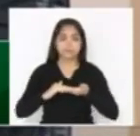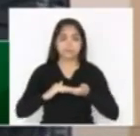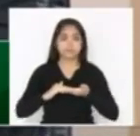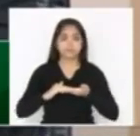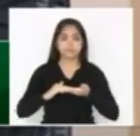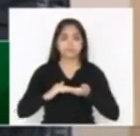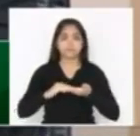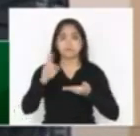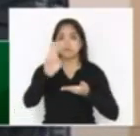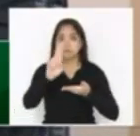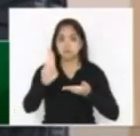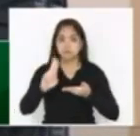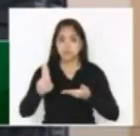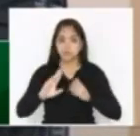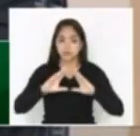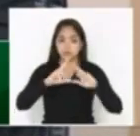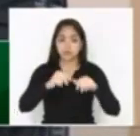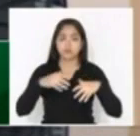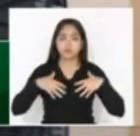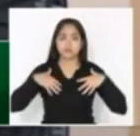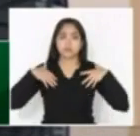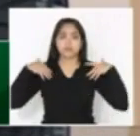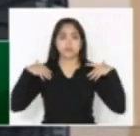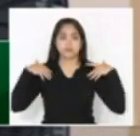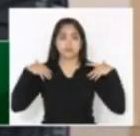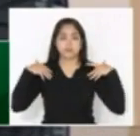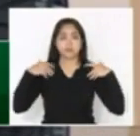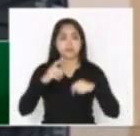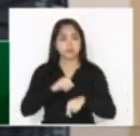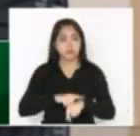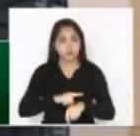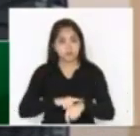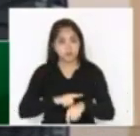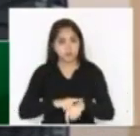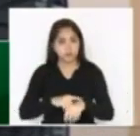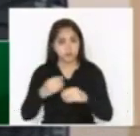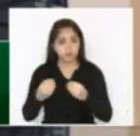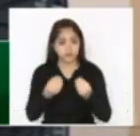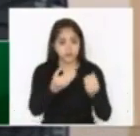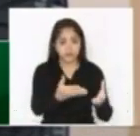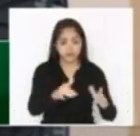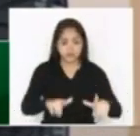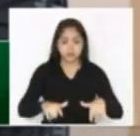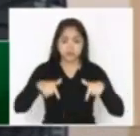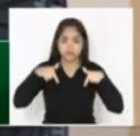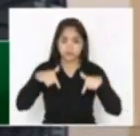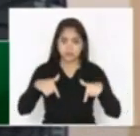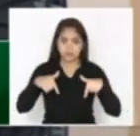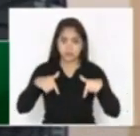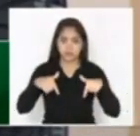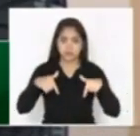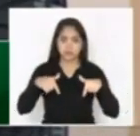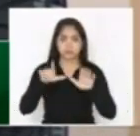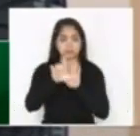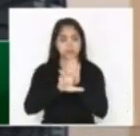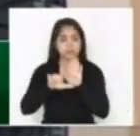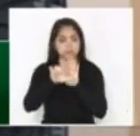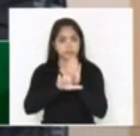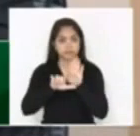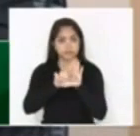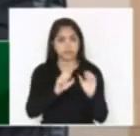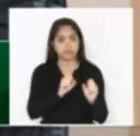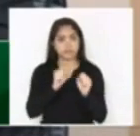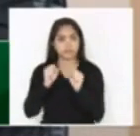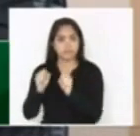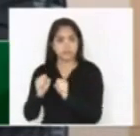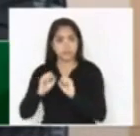dos homenageados que, na oportunidade, receberam honrarias do Poder Legislativo.